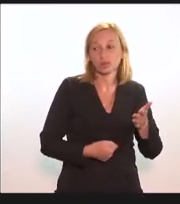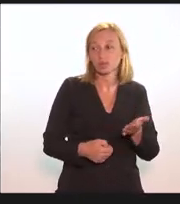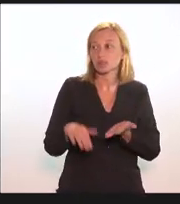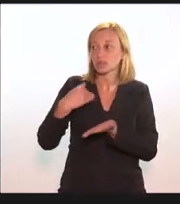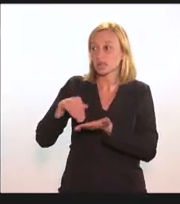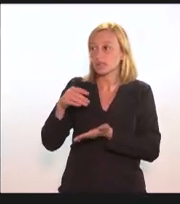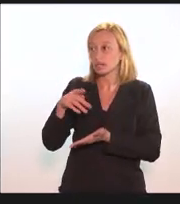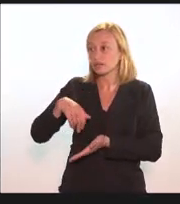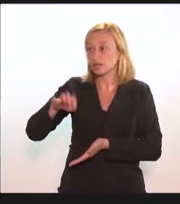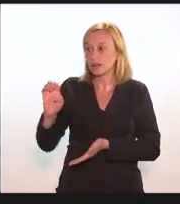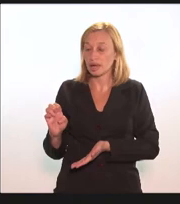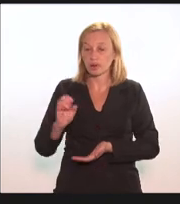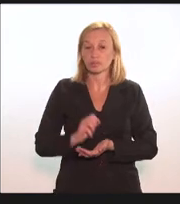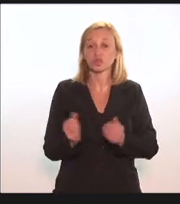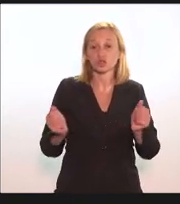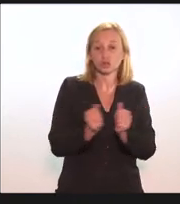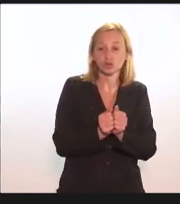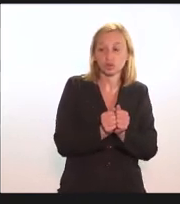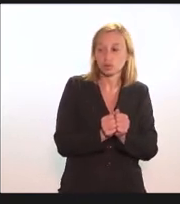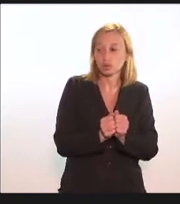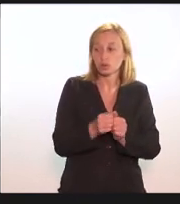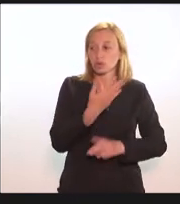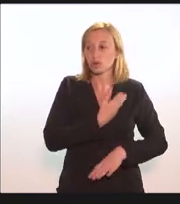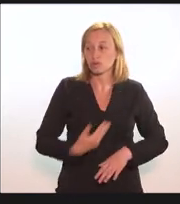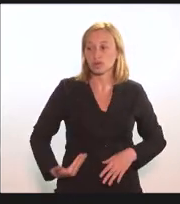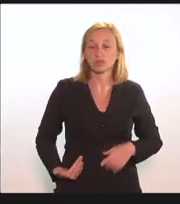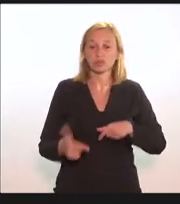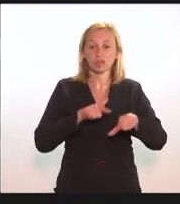Guilherme, junto com o governador em exercício, para